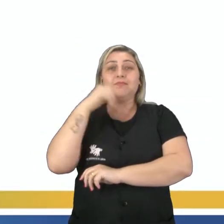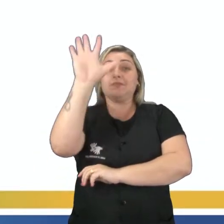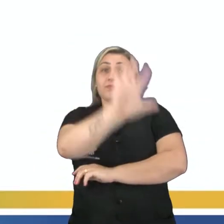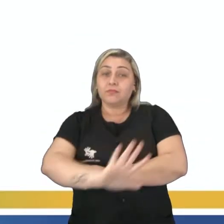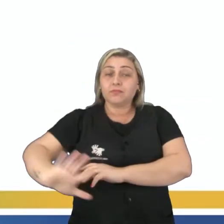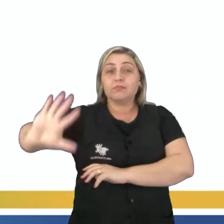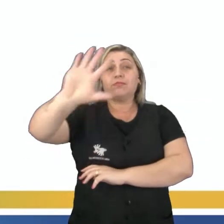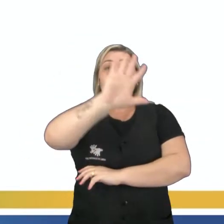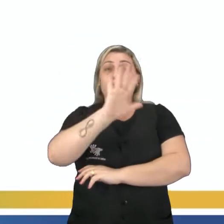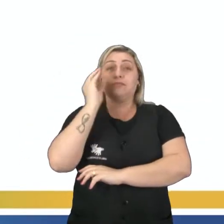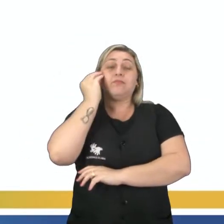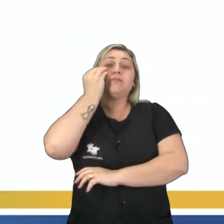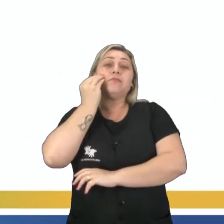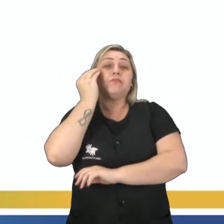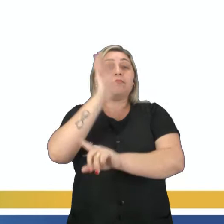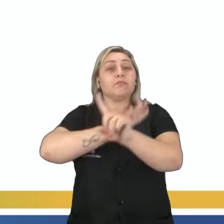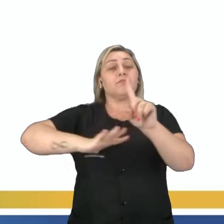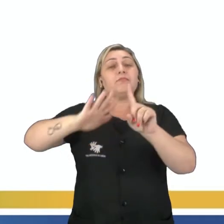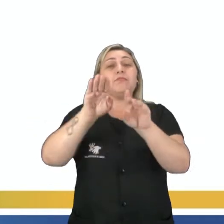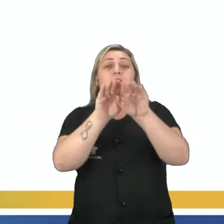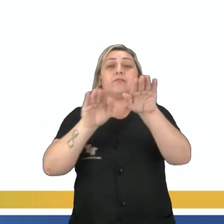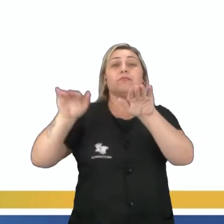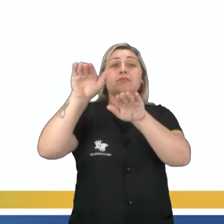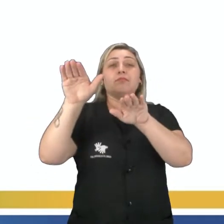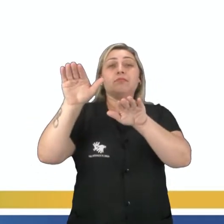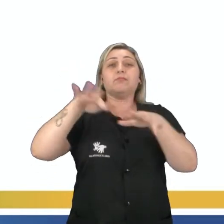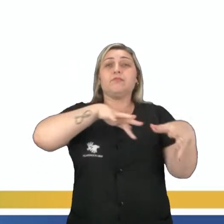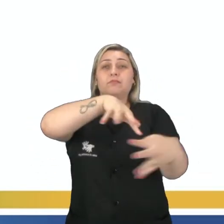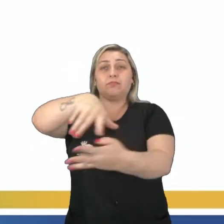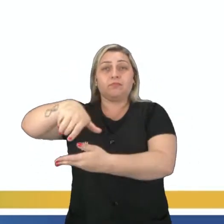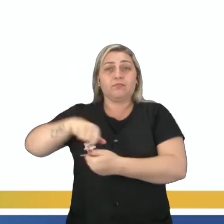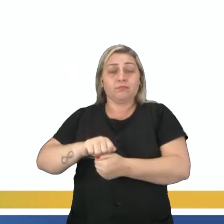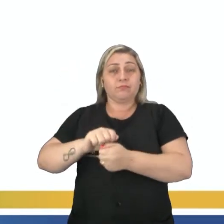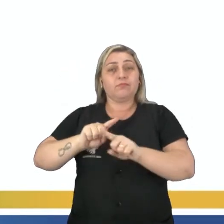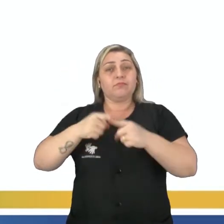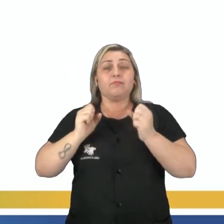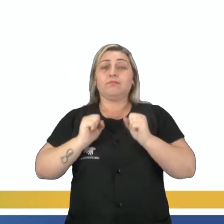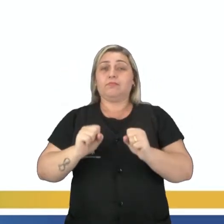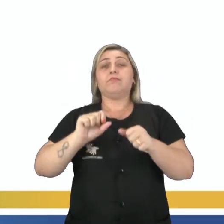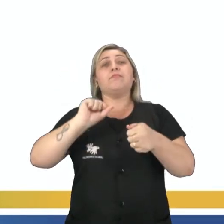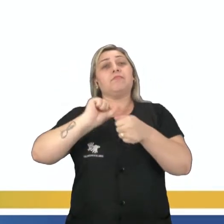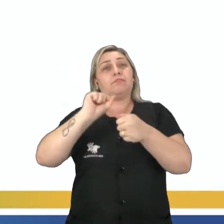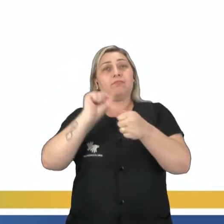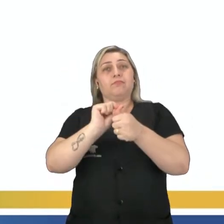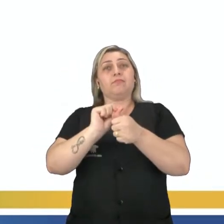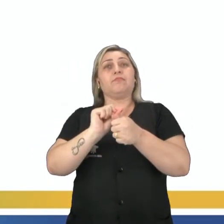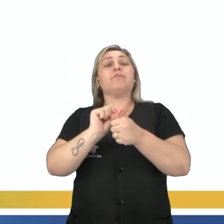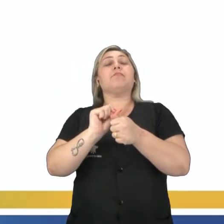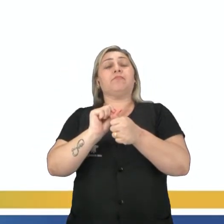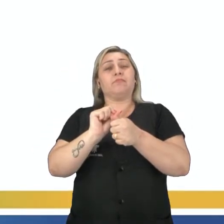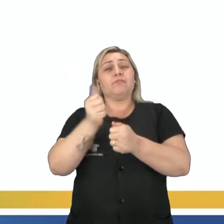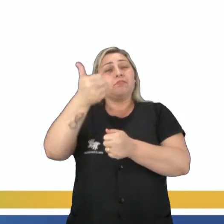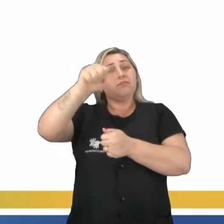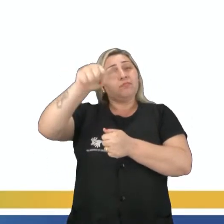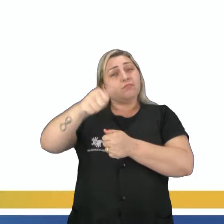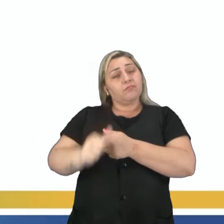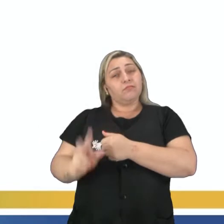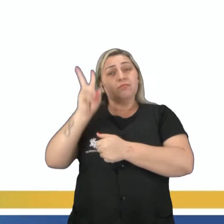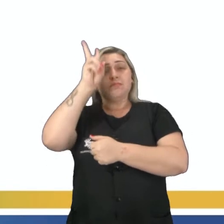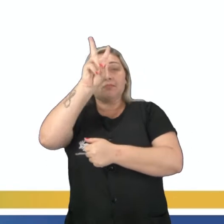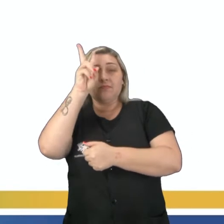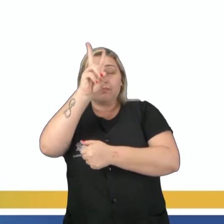generalizar uma experiência social a um nível universal, mas podemos fazer um recorte histórico e analisar esse recorte.